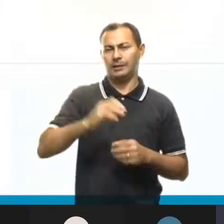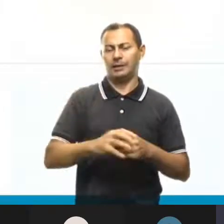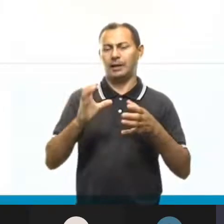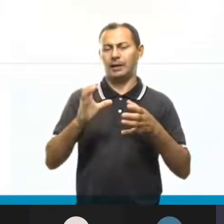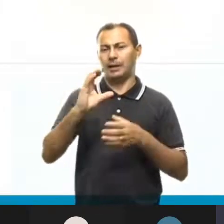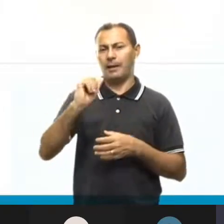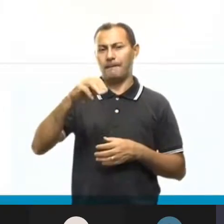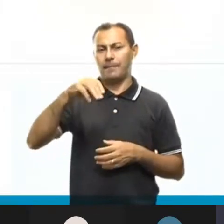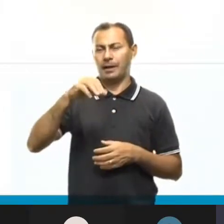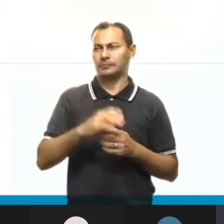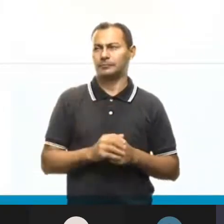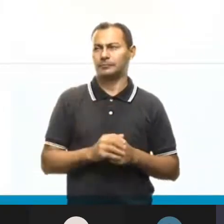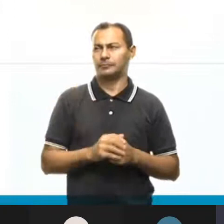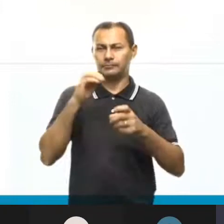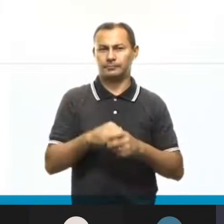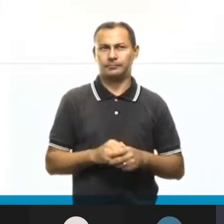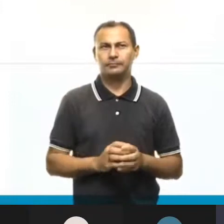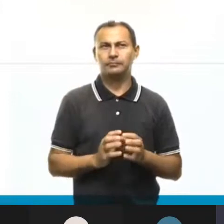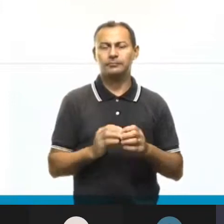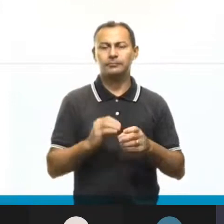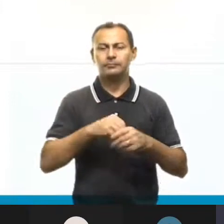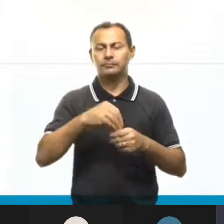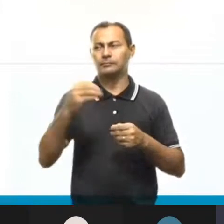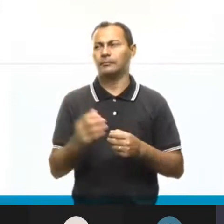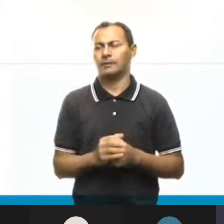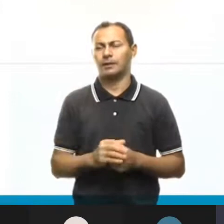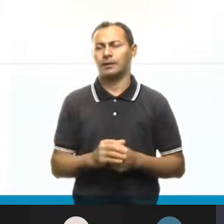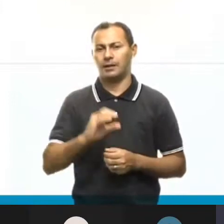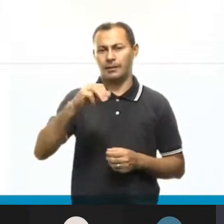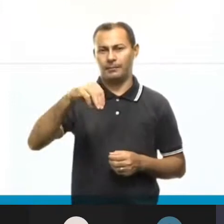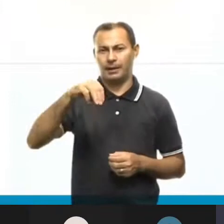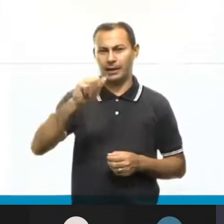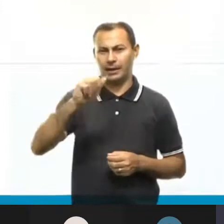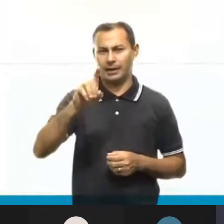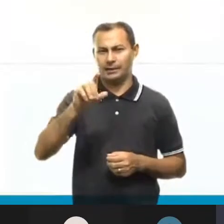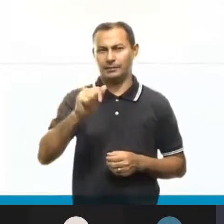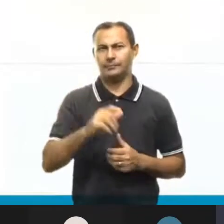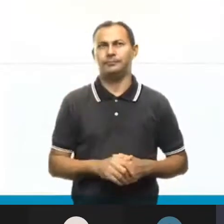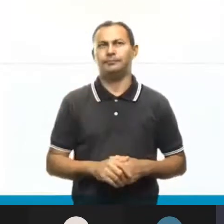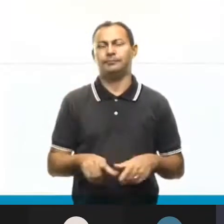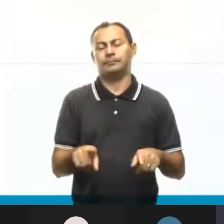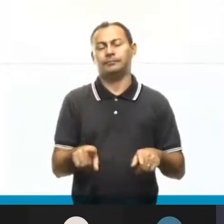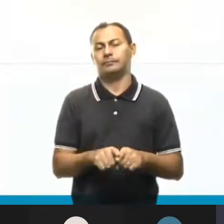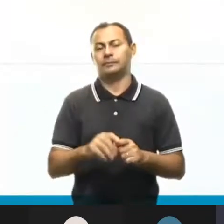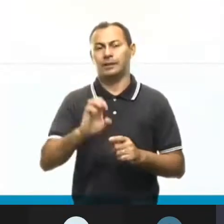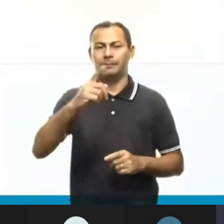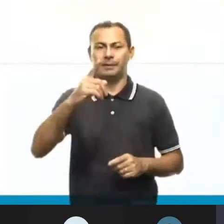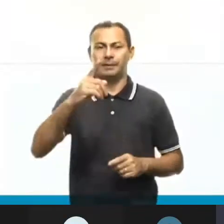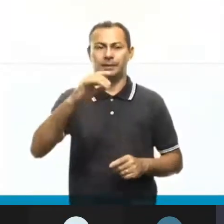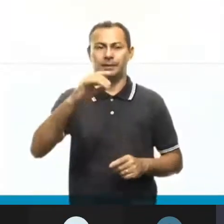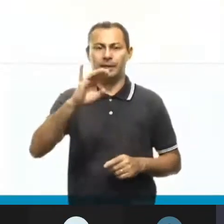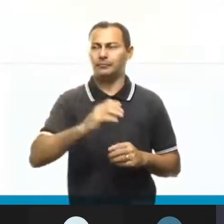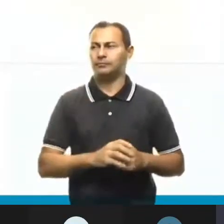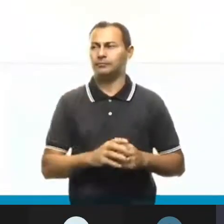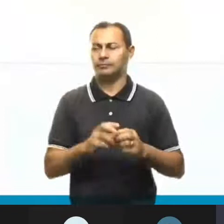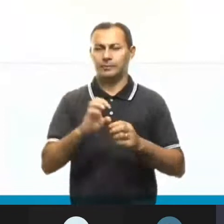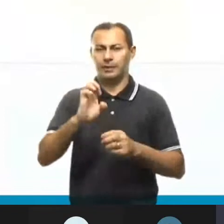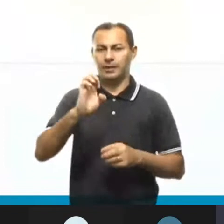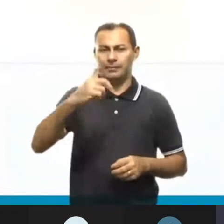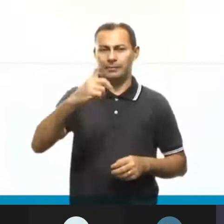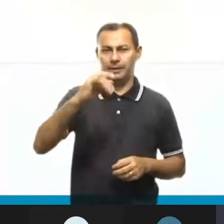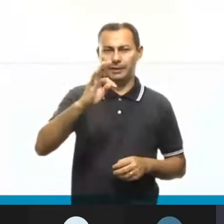dessa camada e que ele está bem, né? Ele é bem externo nessa camada mucosa. E ele é, né, um epitélio que é classificado aí